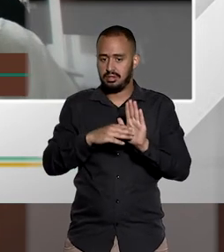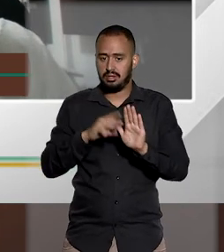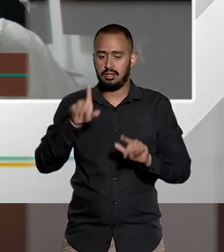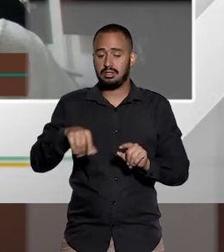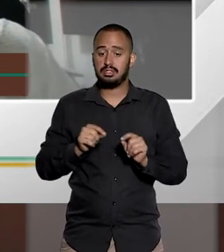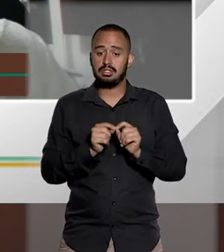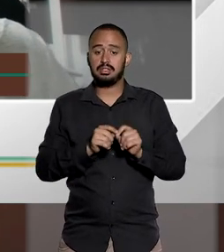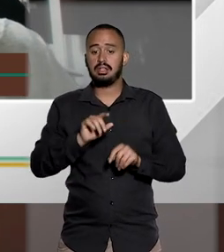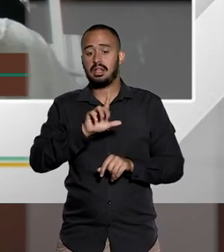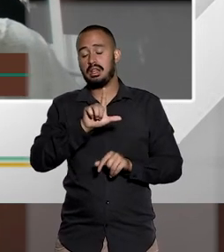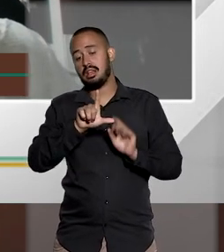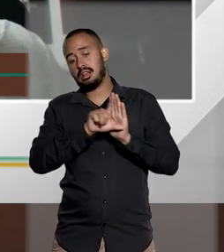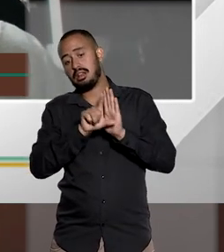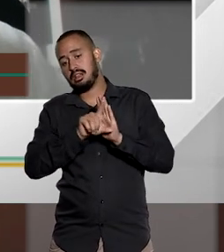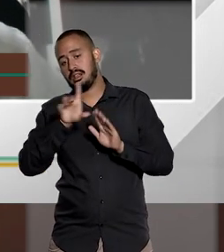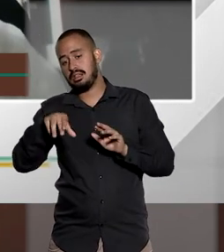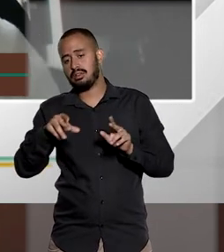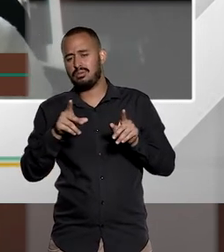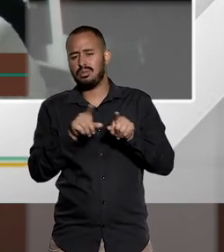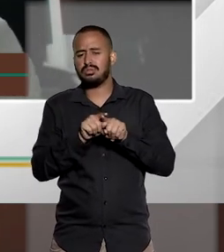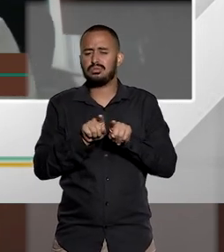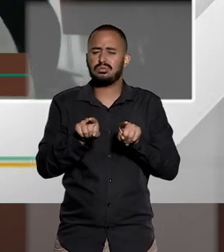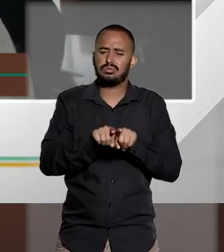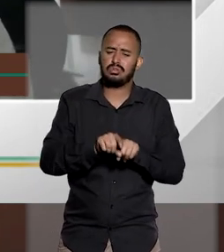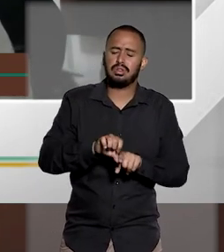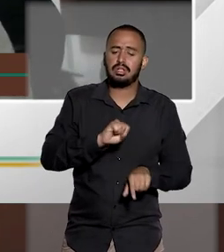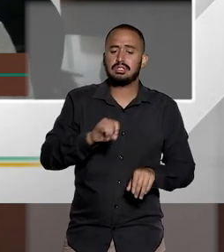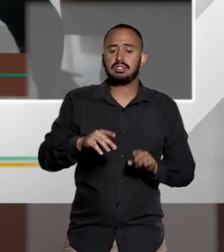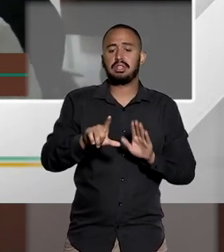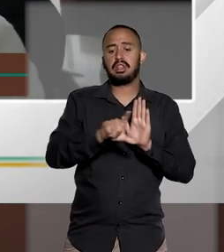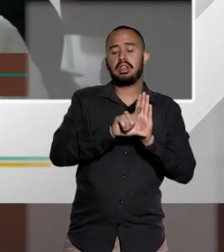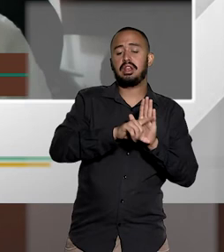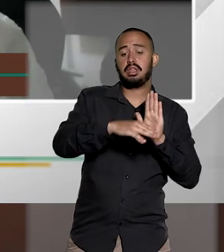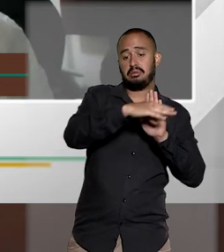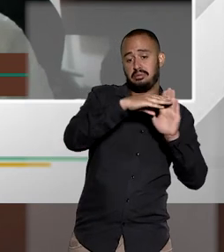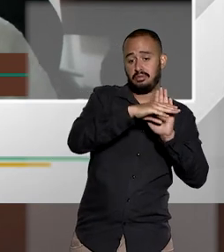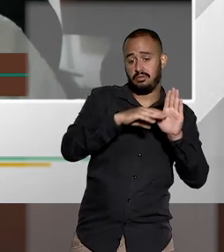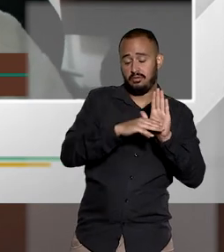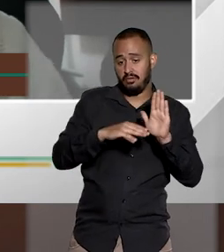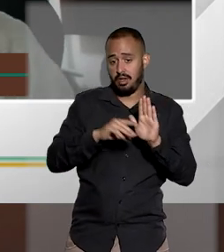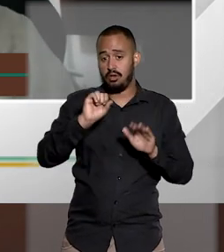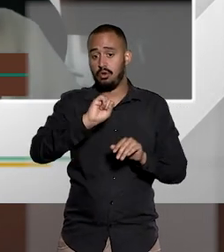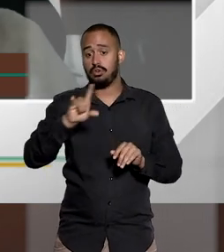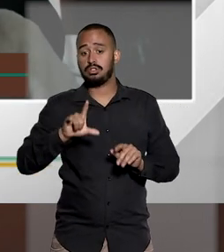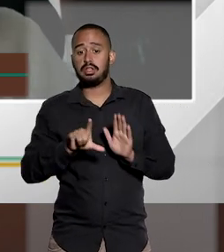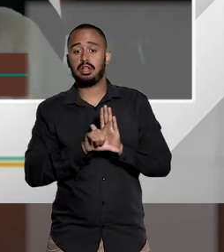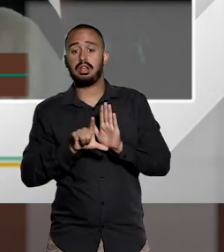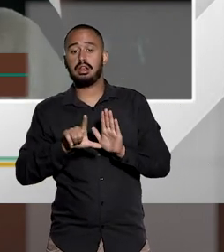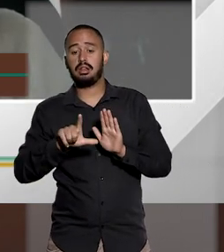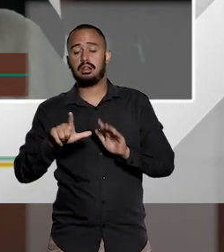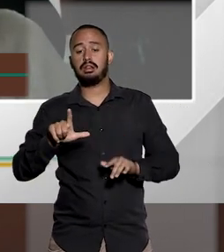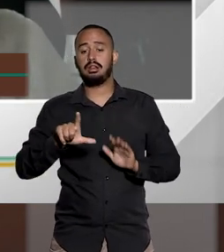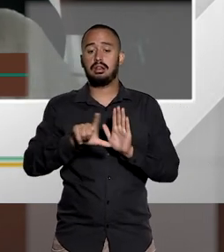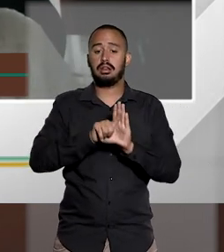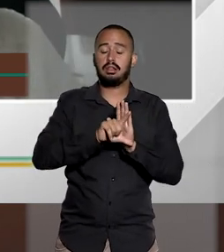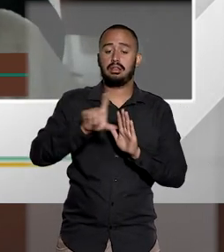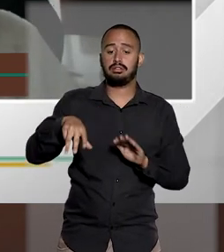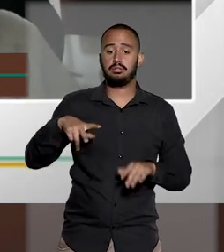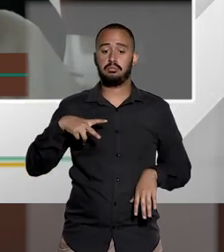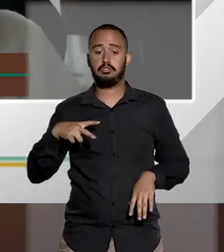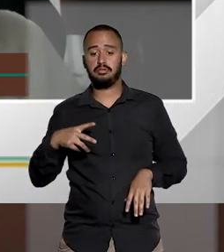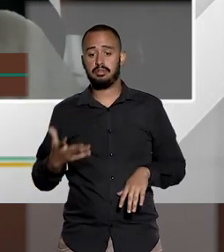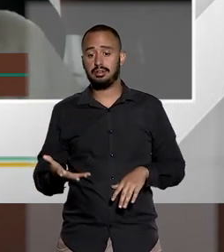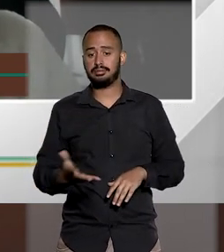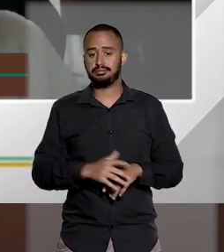na Lei 13.303, é de direito privado, e se está na Lei de Licitações, é de direito público. Então, eu diria assim, faz de conta que